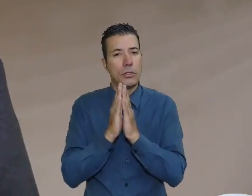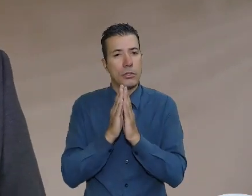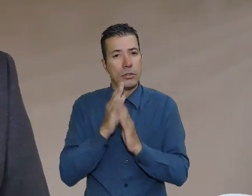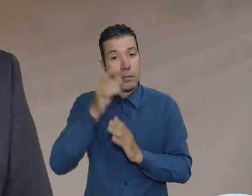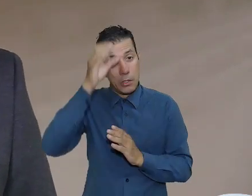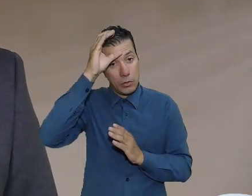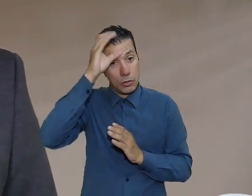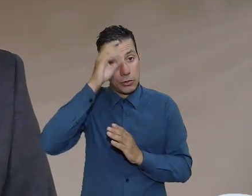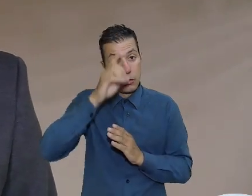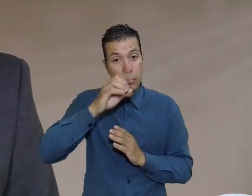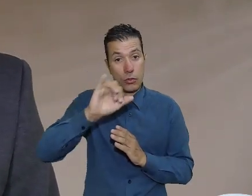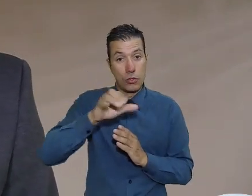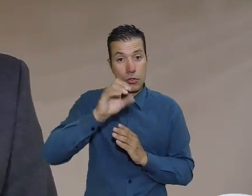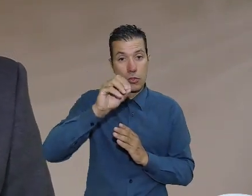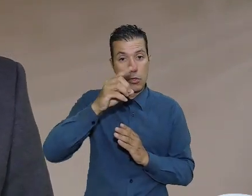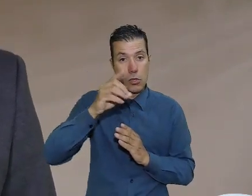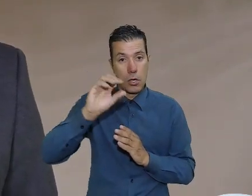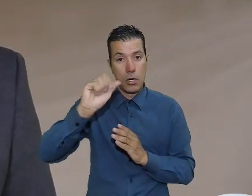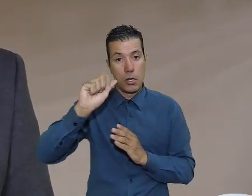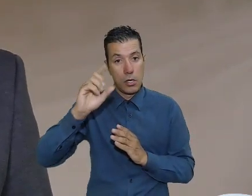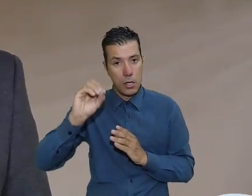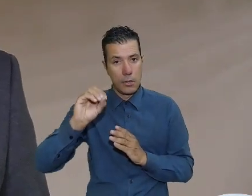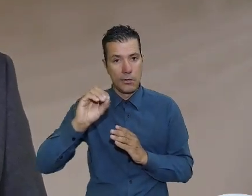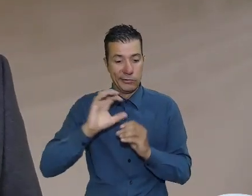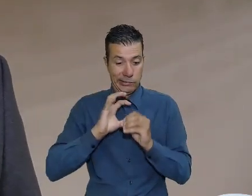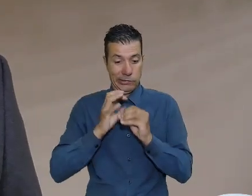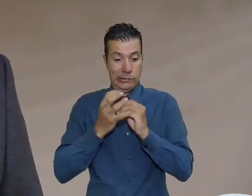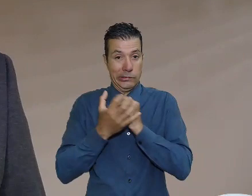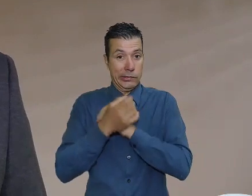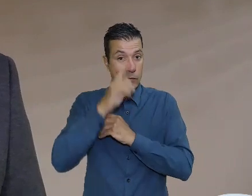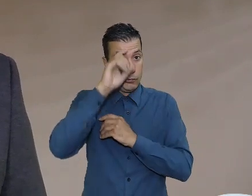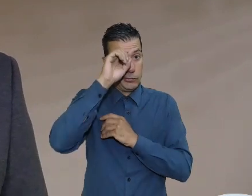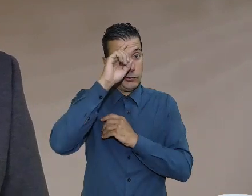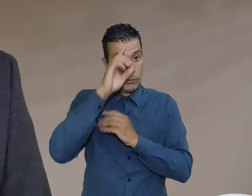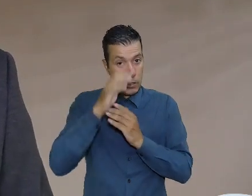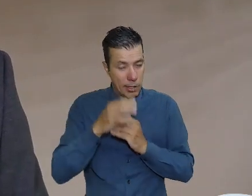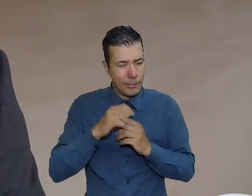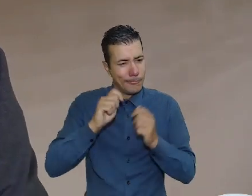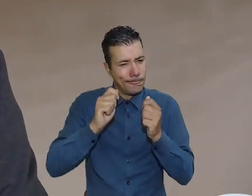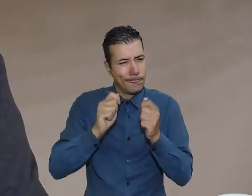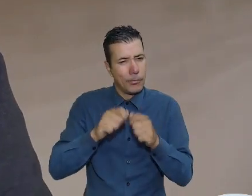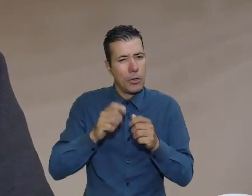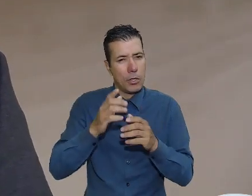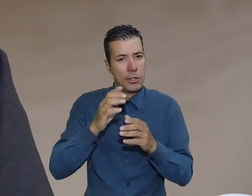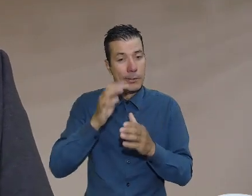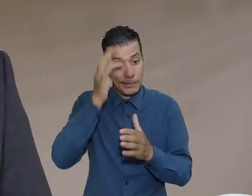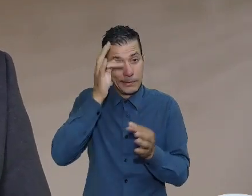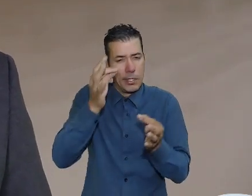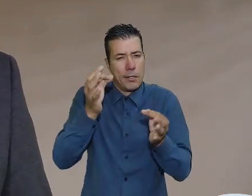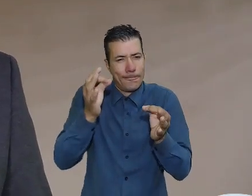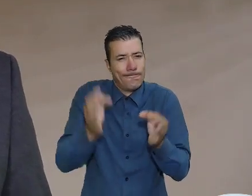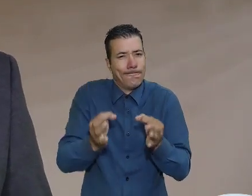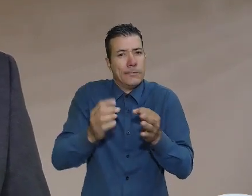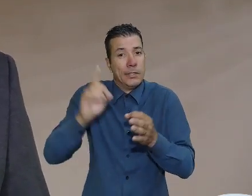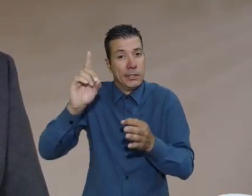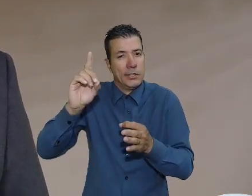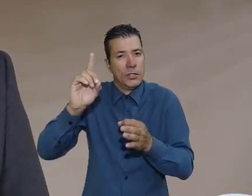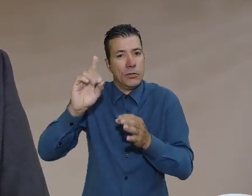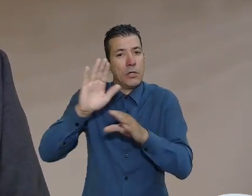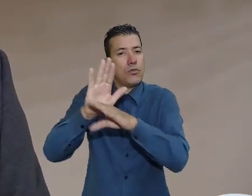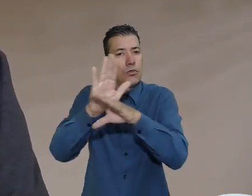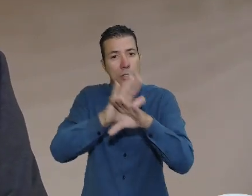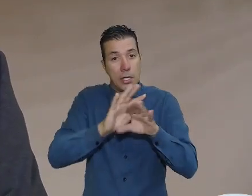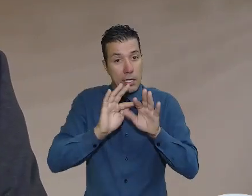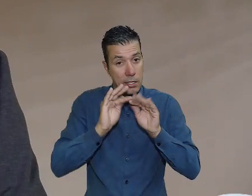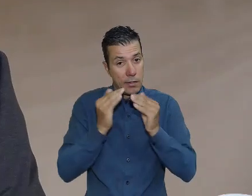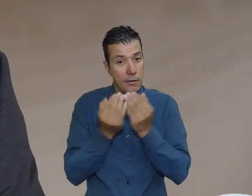meu tio João, ele está internado com Covid-19, pode ter certeza, Marli, Deus há de cuidar do seu irmão e também de